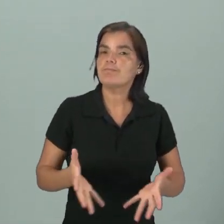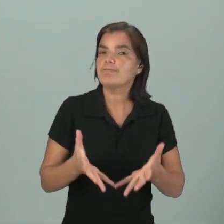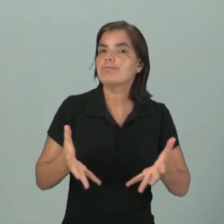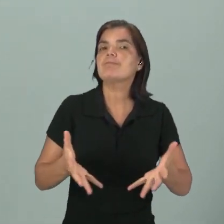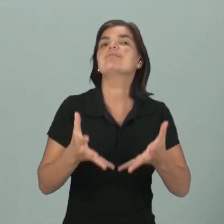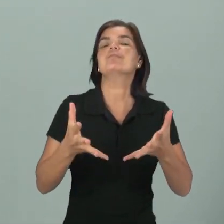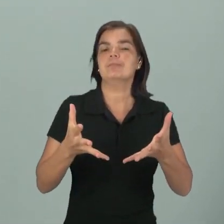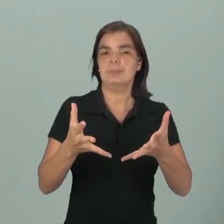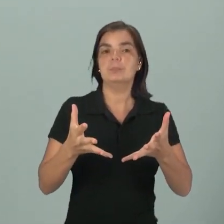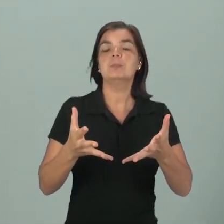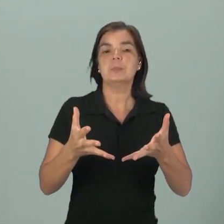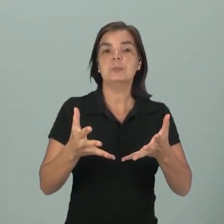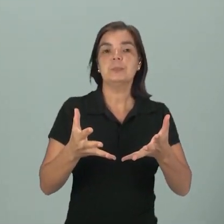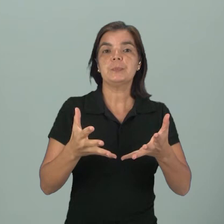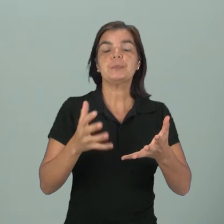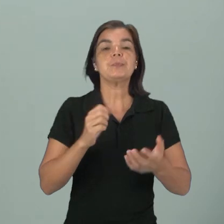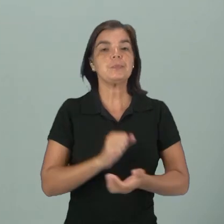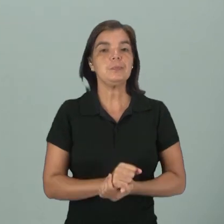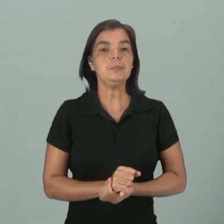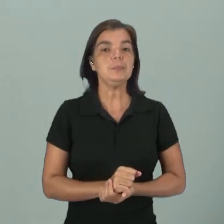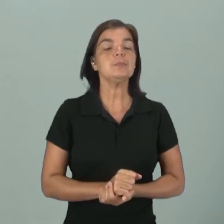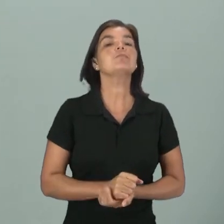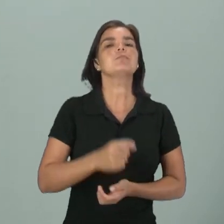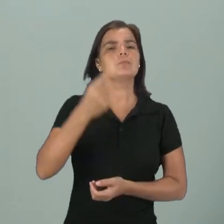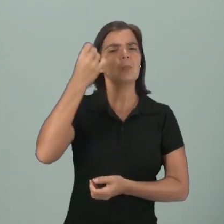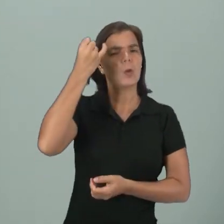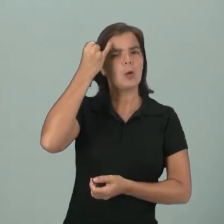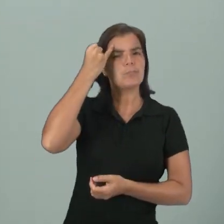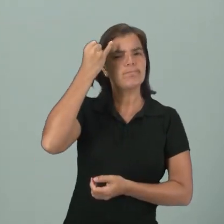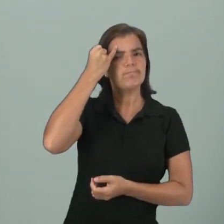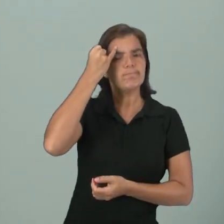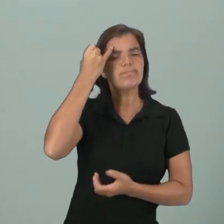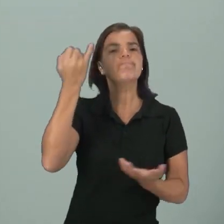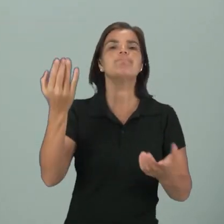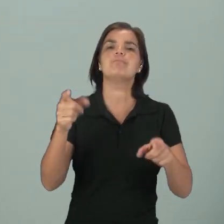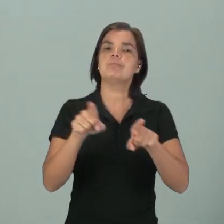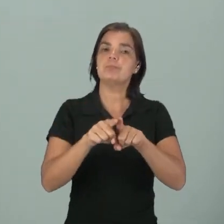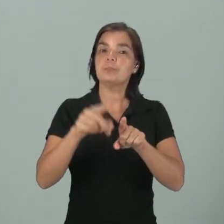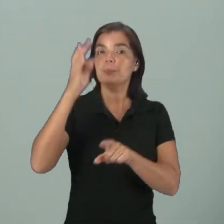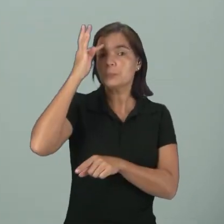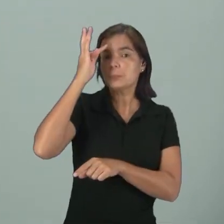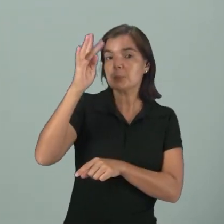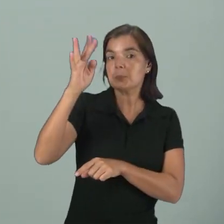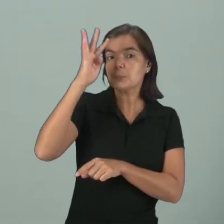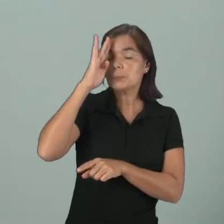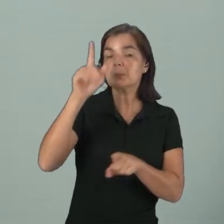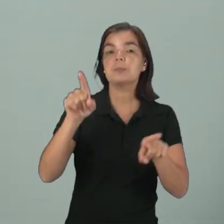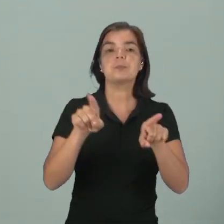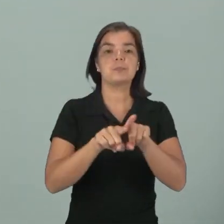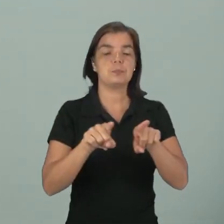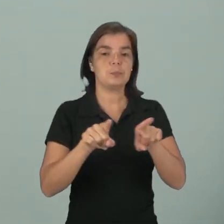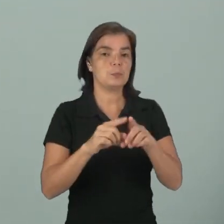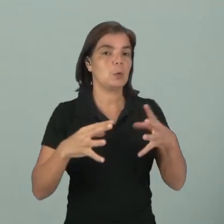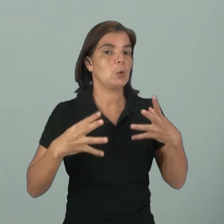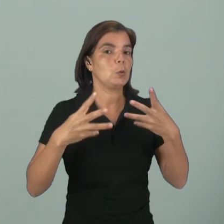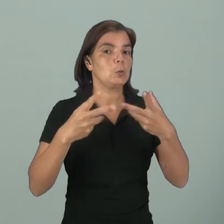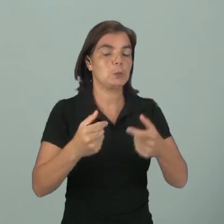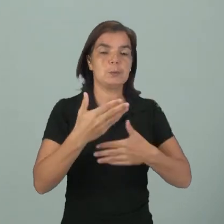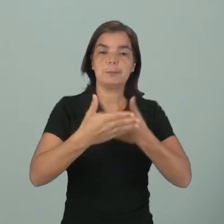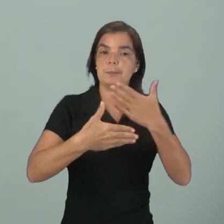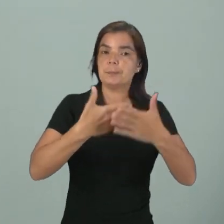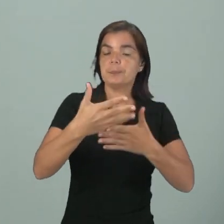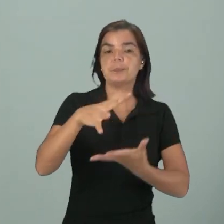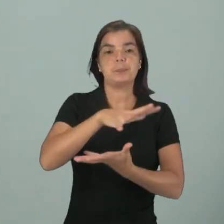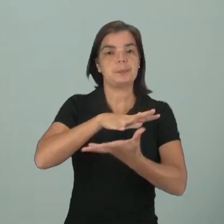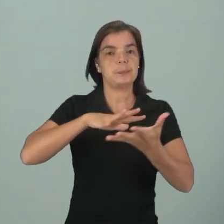estímulo, como uma base ideológica, uma base teórica para fundamentar todo esse